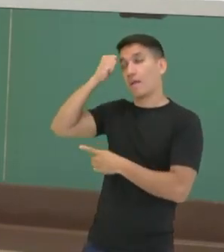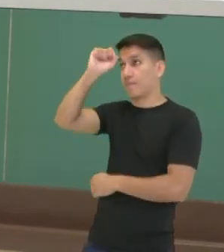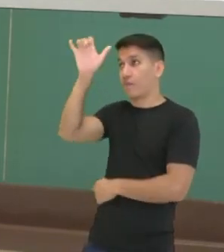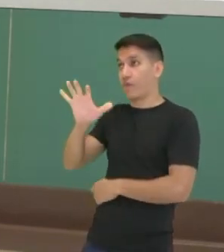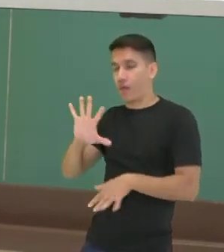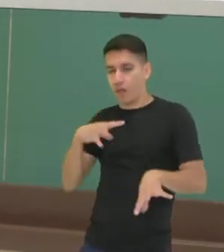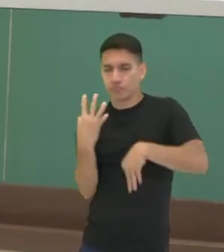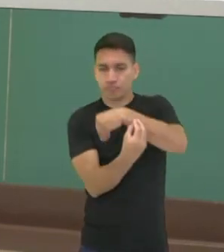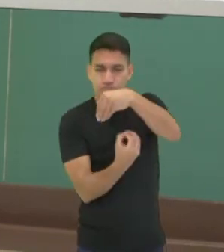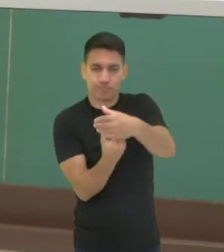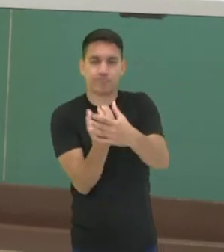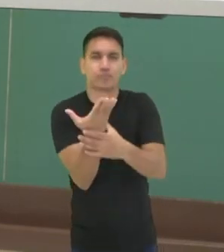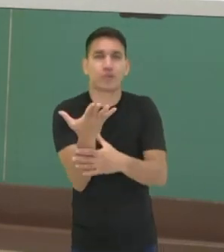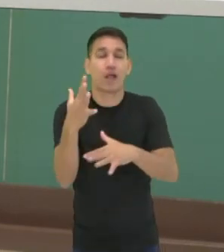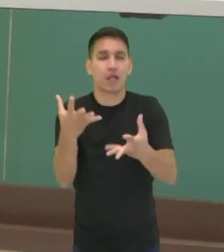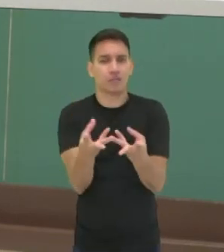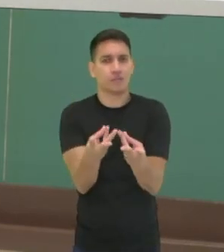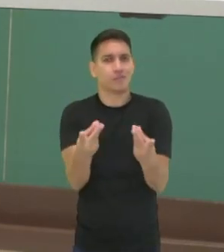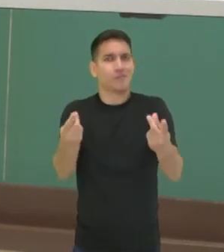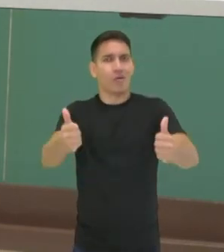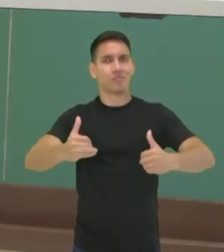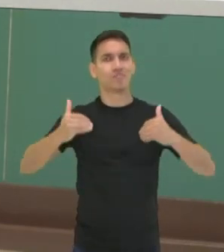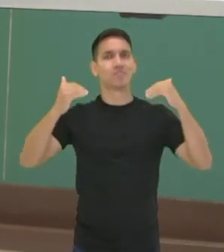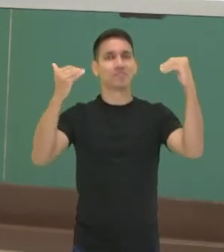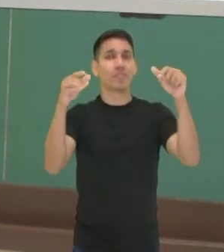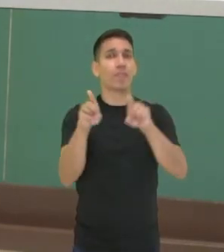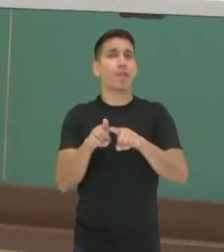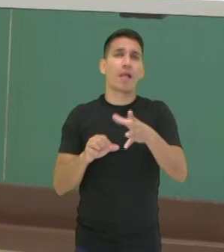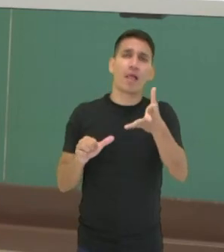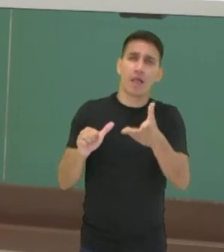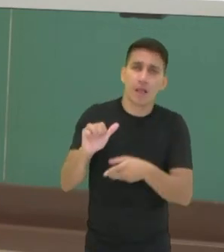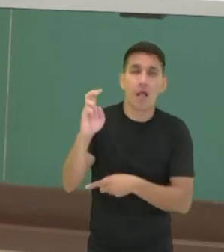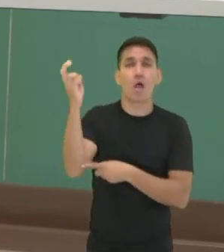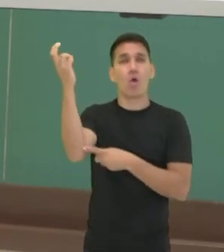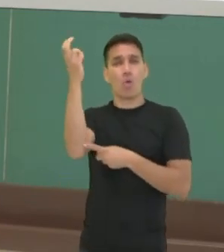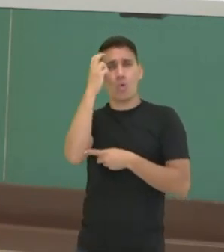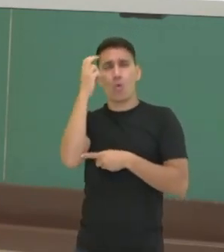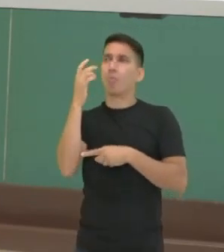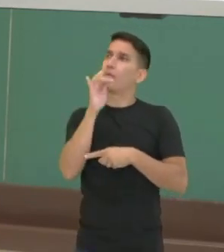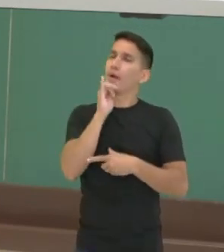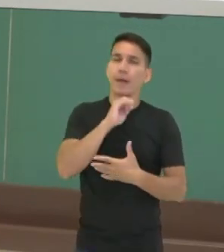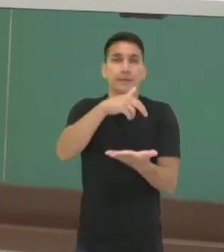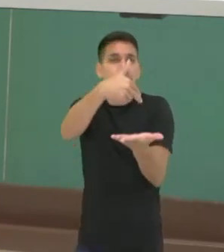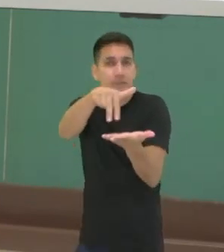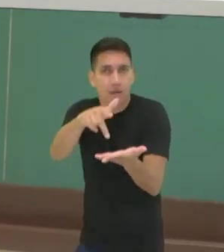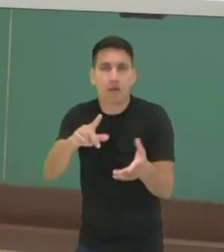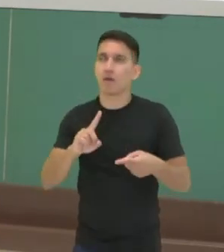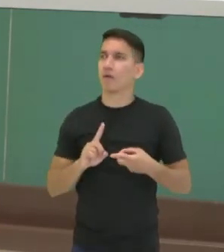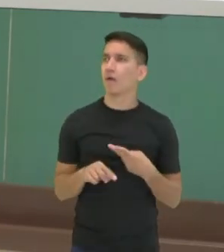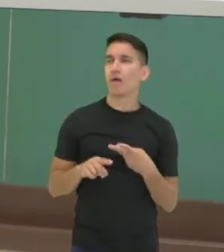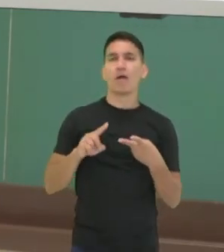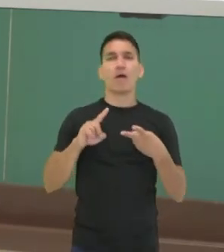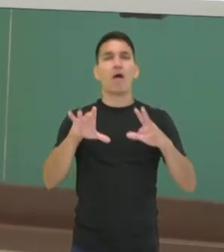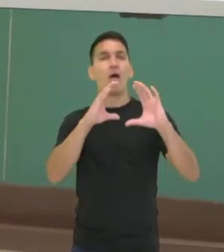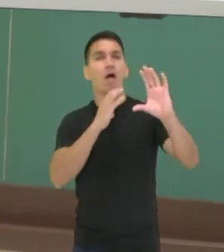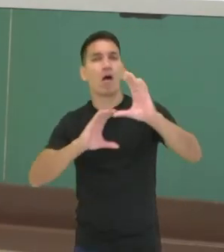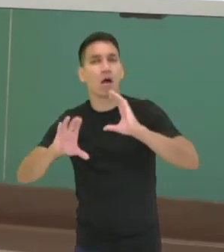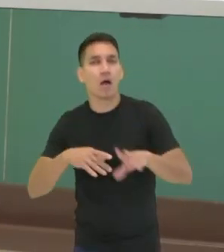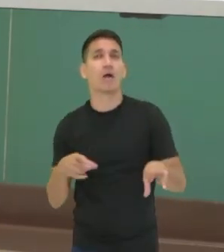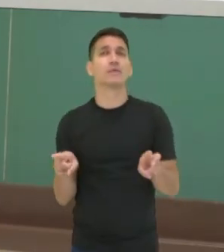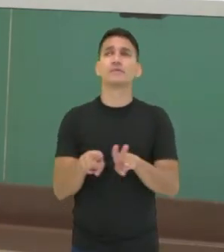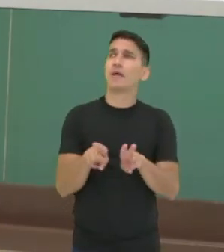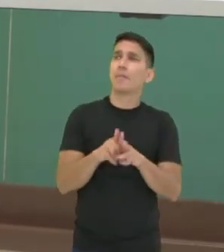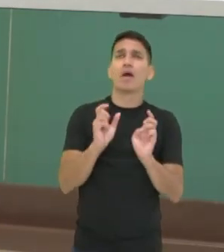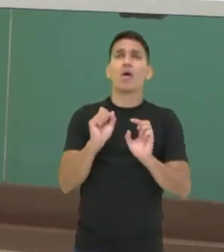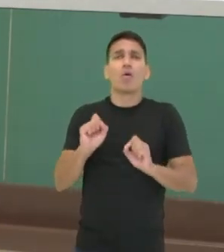uma riqueza brasileira, porque também tem elementos culturais, como dança, canto, enfim, acaba se tornando uma